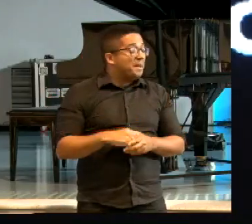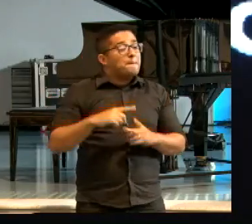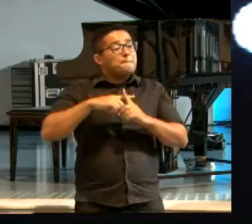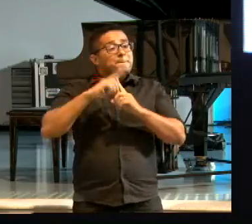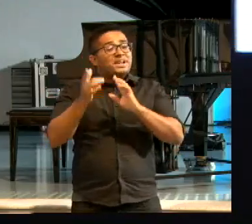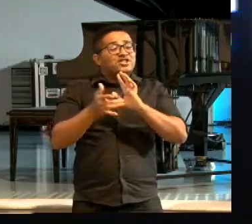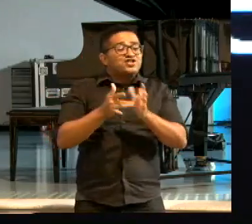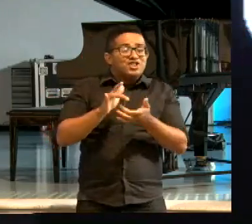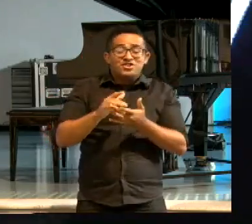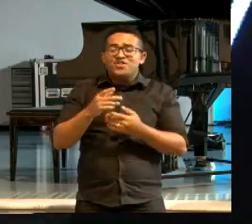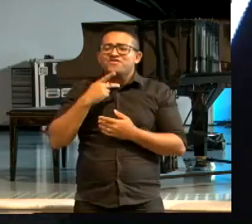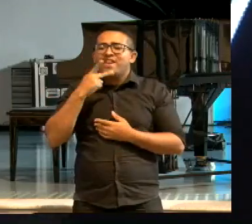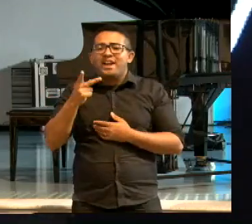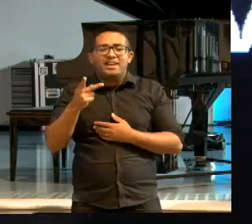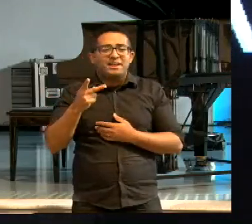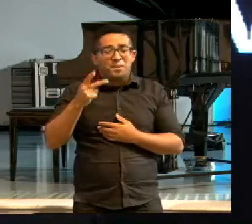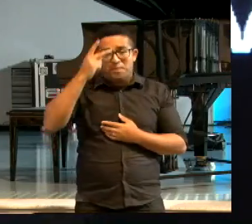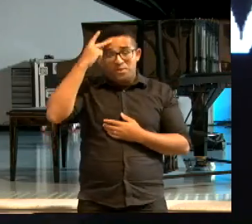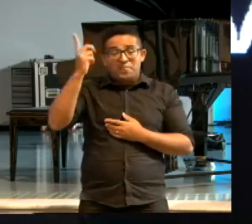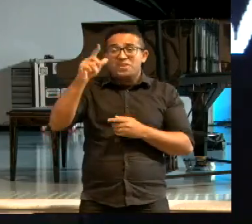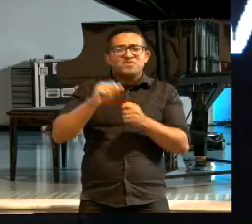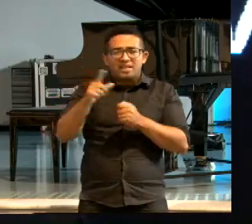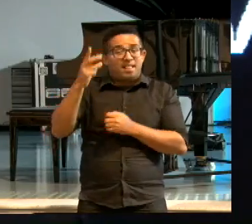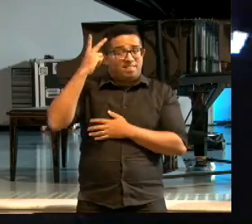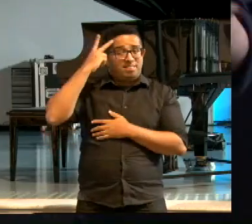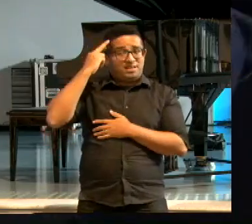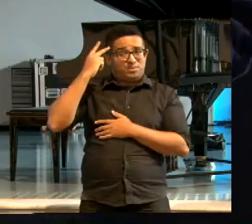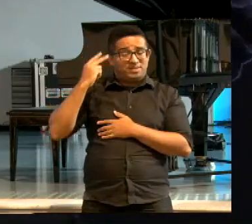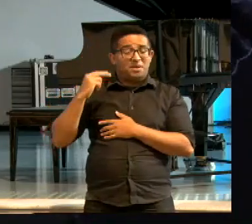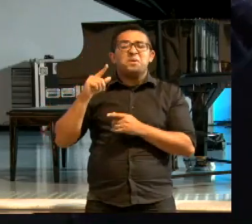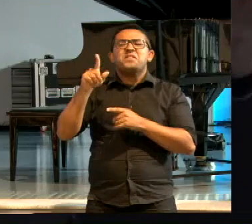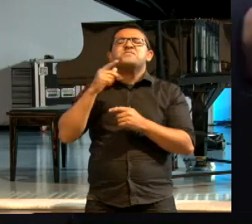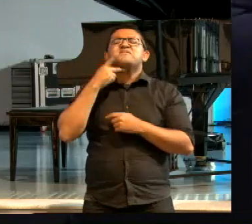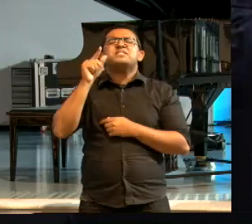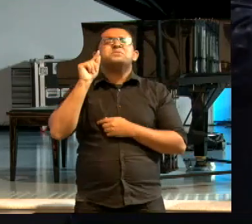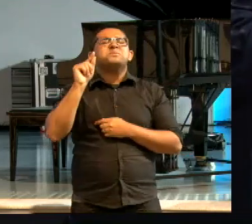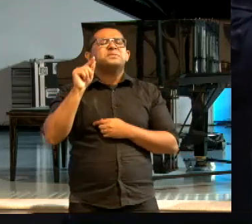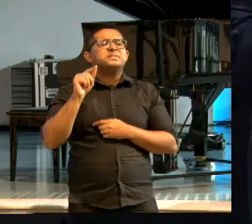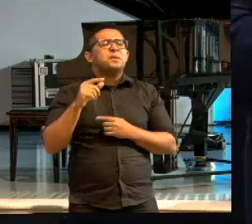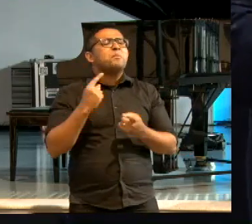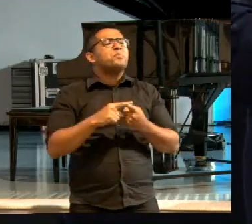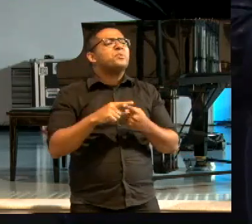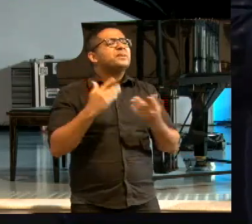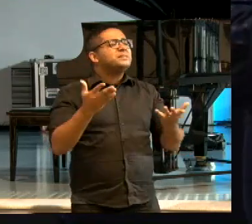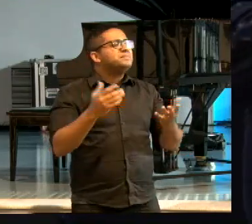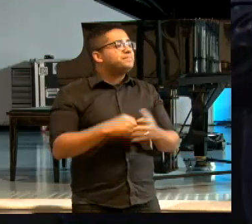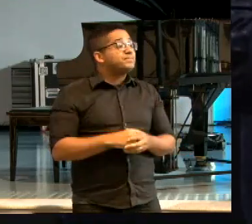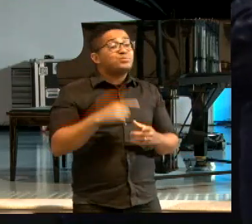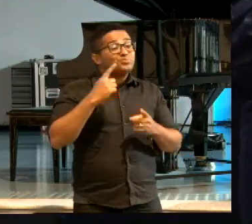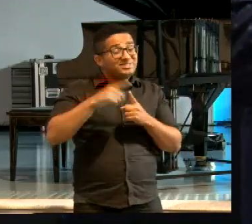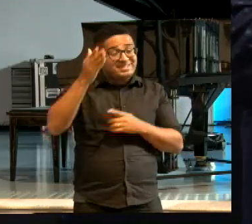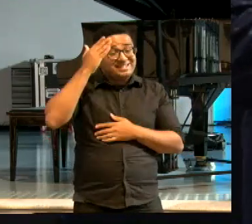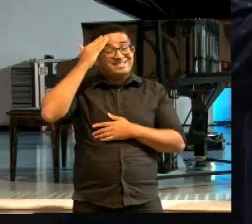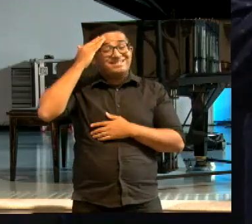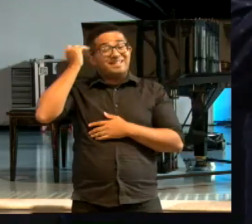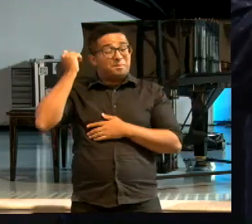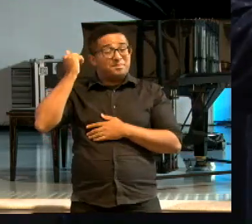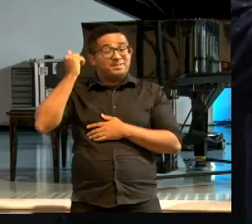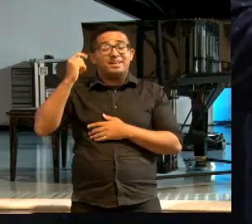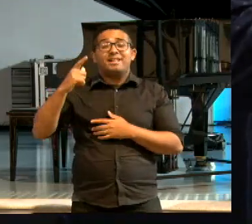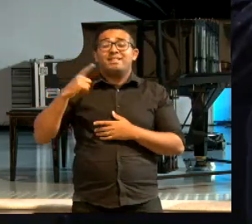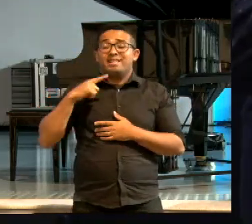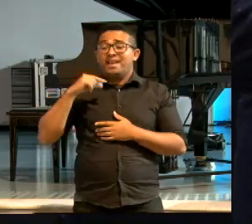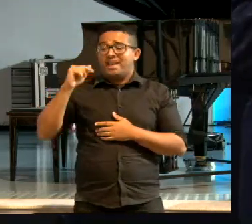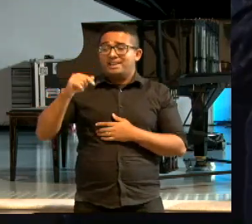está reconhecendo que ninguém faria isso no natural, o que é que ele está falando a respeito do assunto? Porque ele sabia que no plano